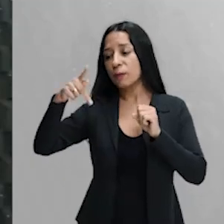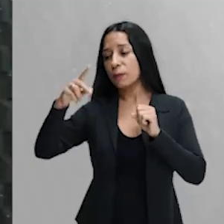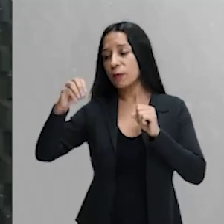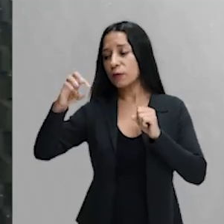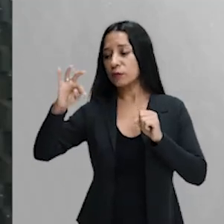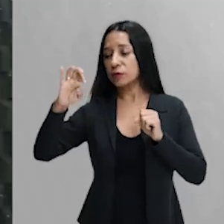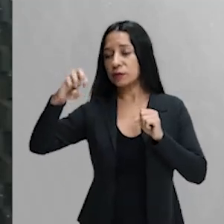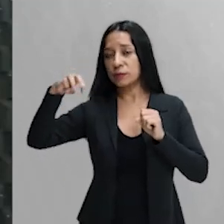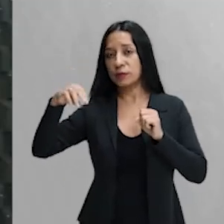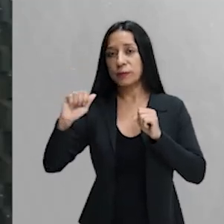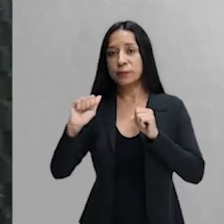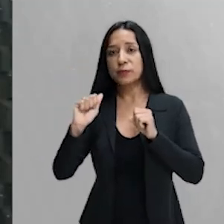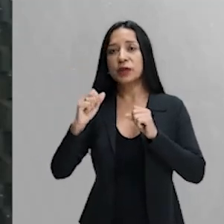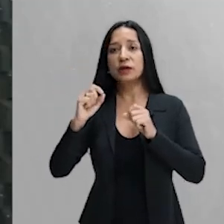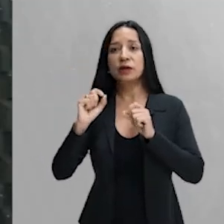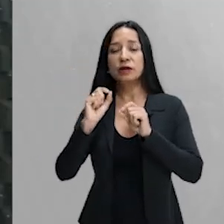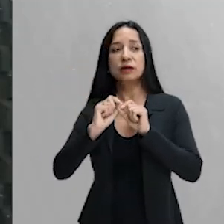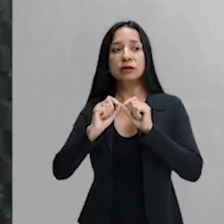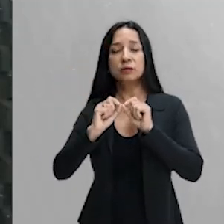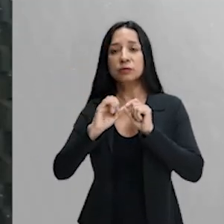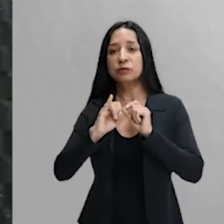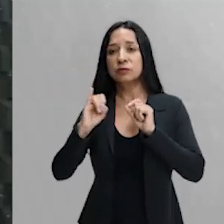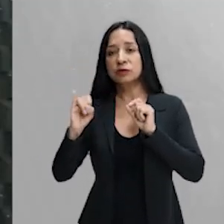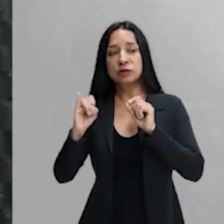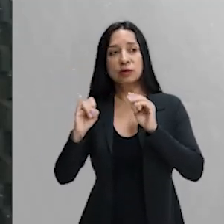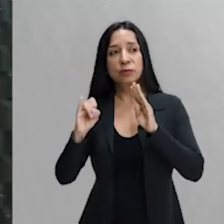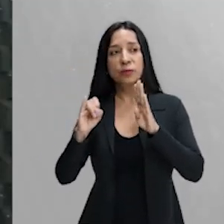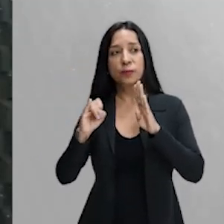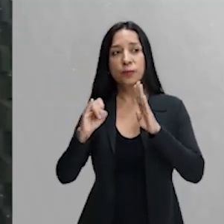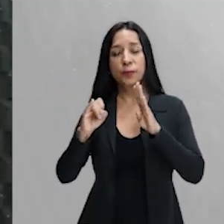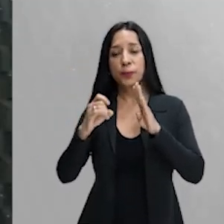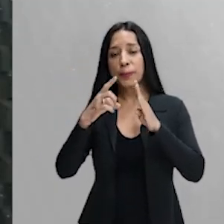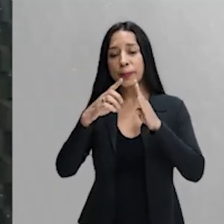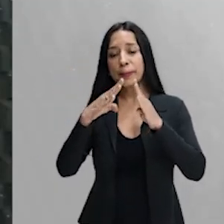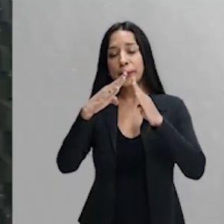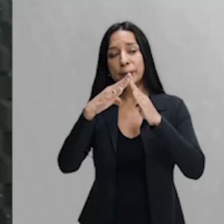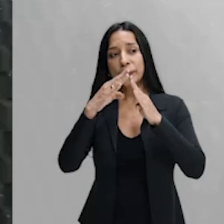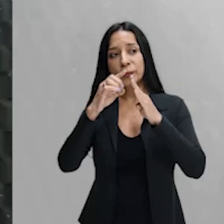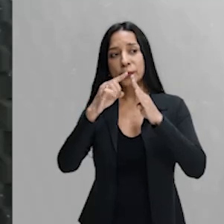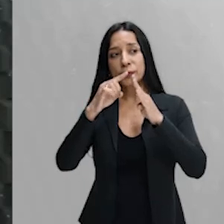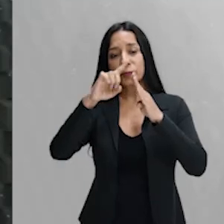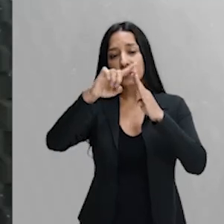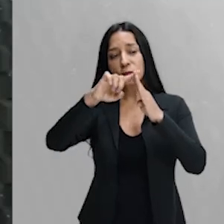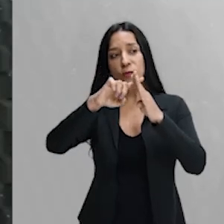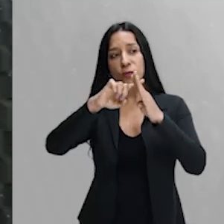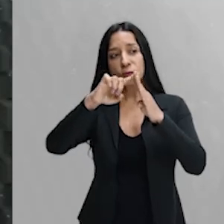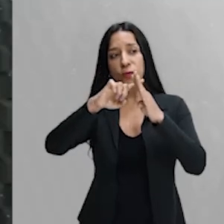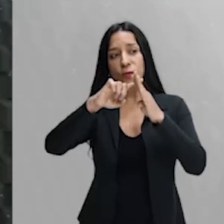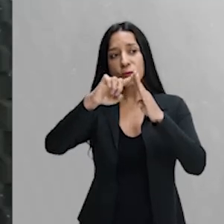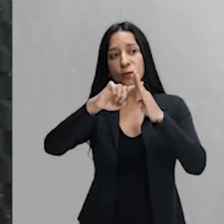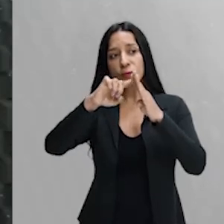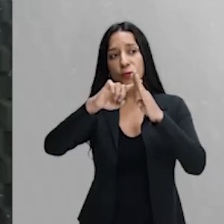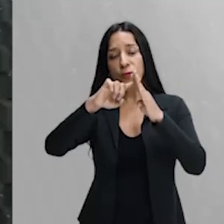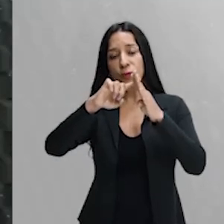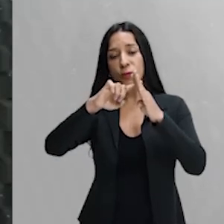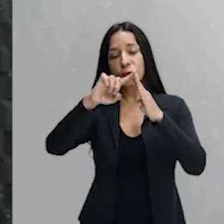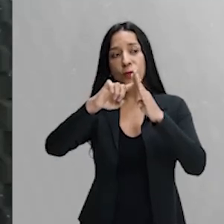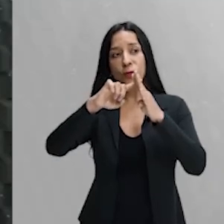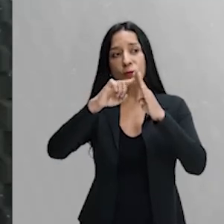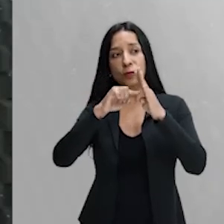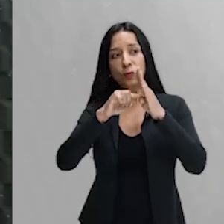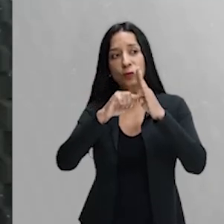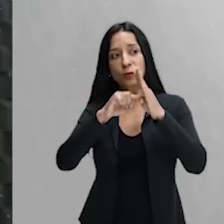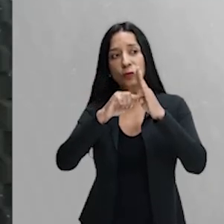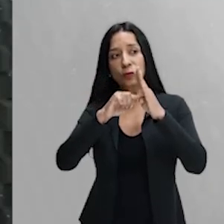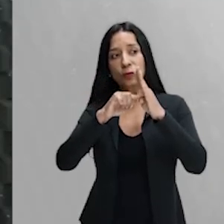você buscar trazer para cá uma lateral, uma aresta, uma face lateral dessa